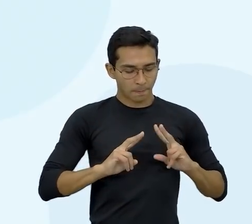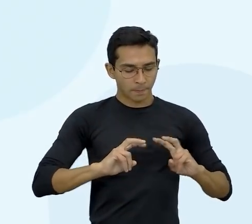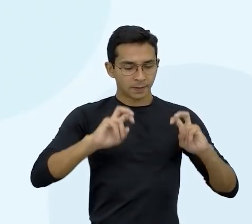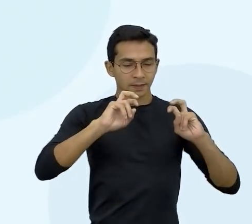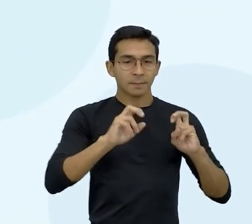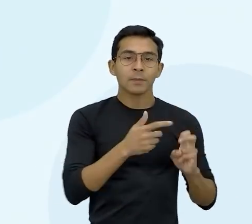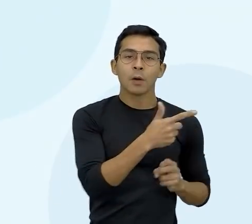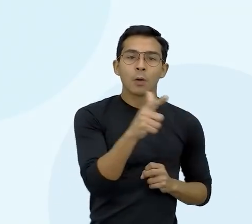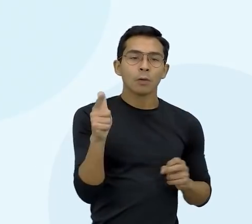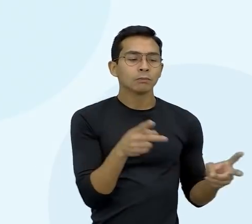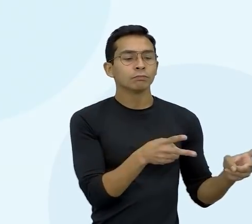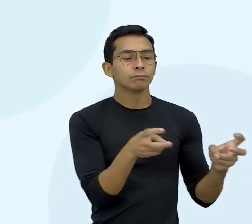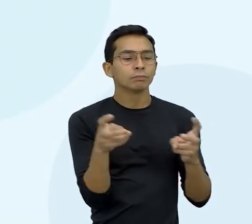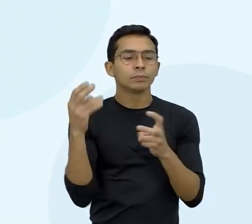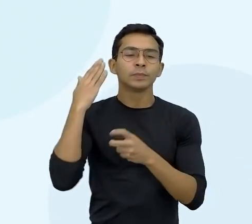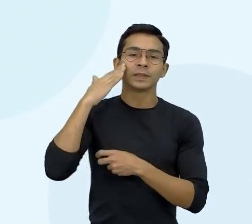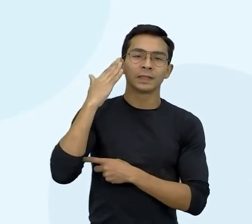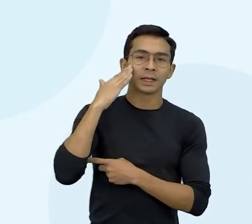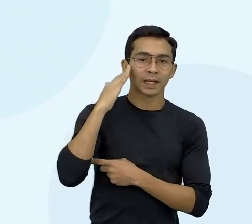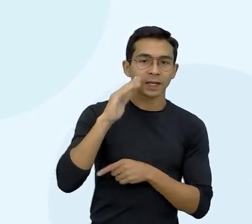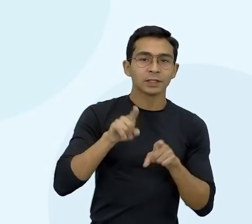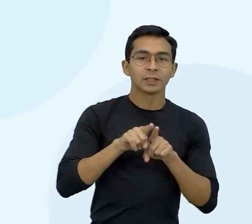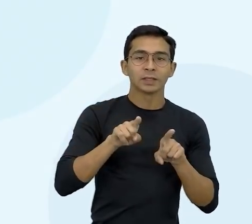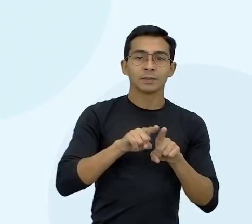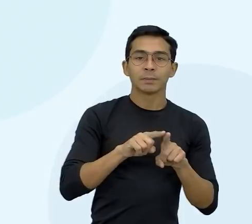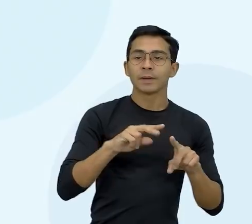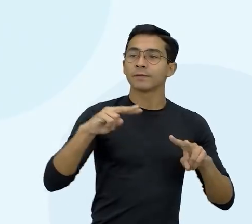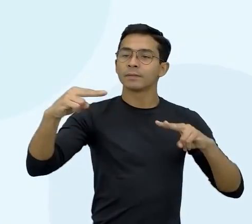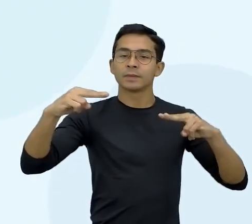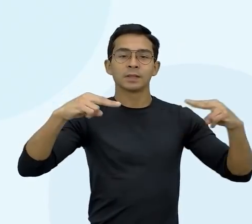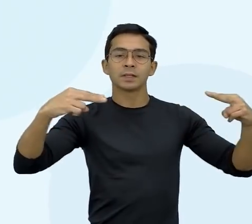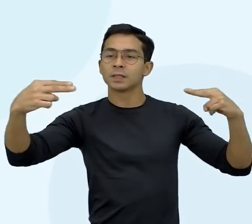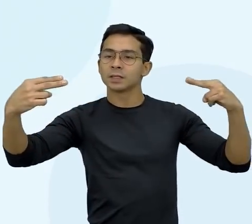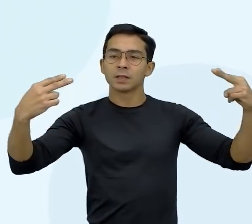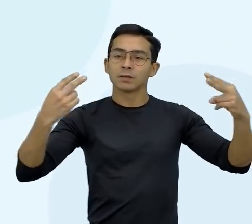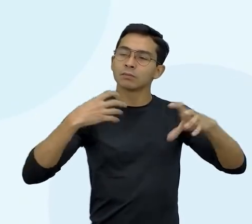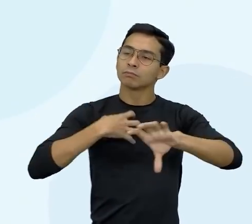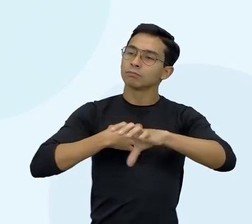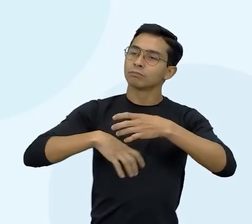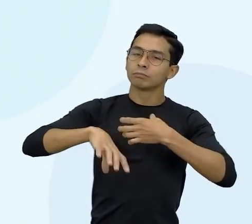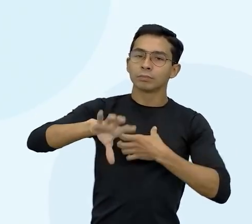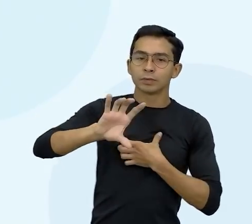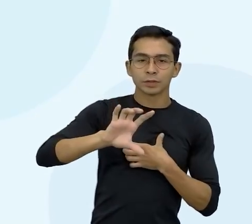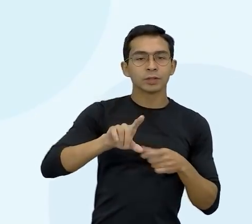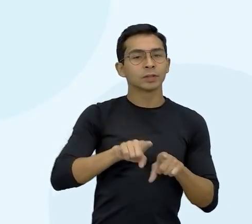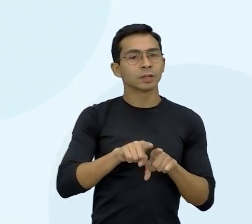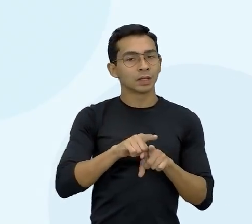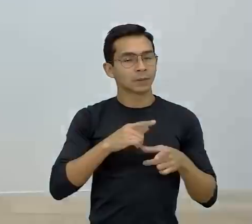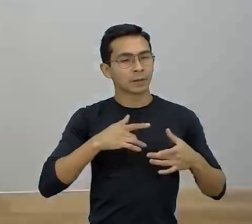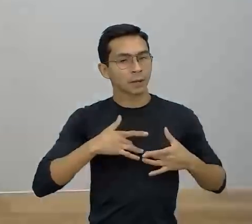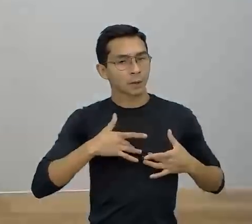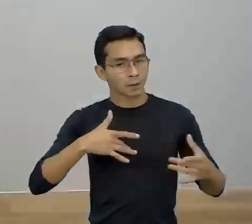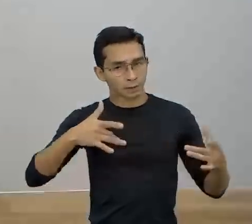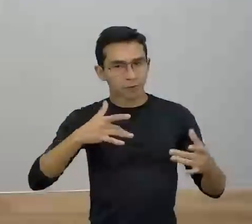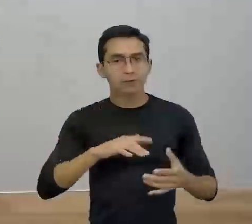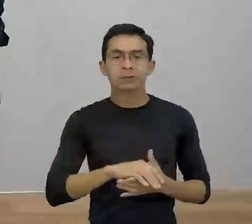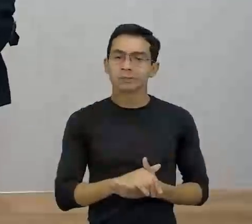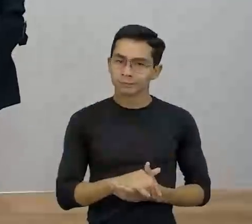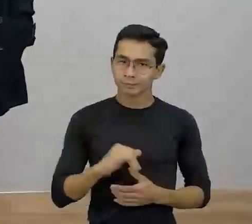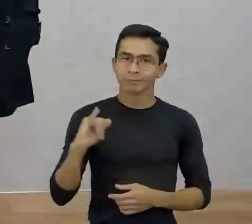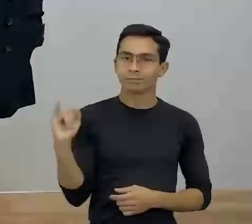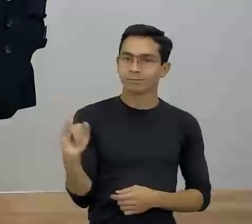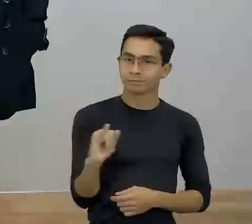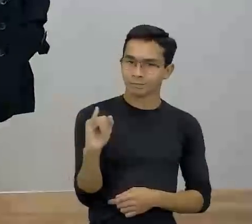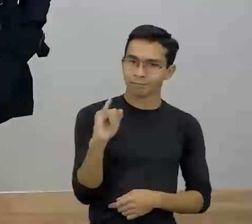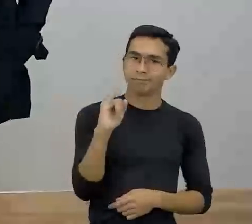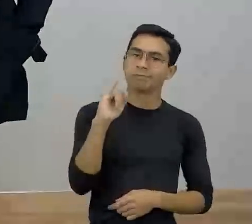as perspectivas das outras pessoas também e demonstrar compaixão pelo seu semelhante. Coisa super importante